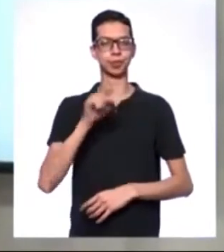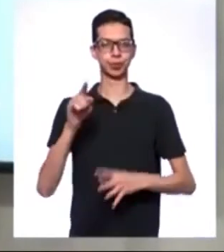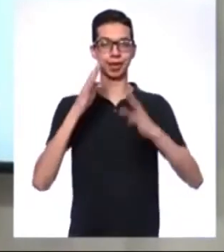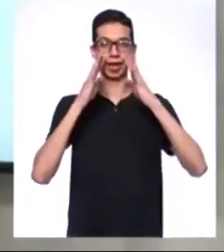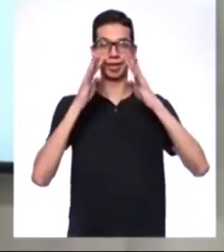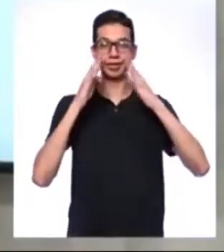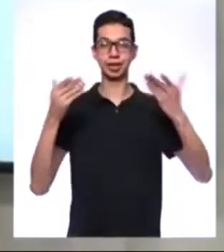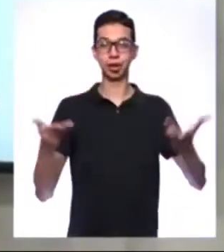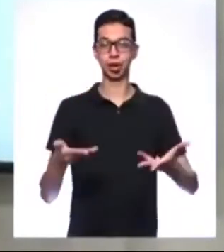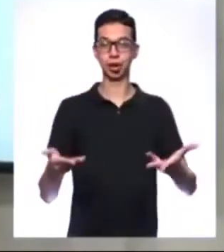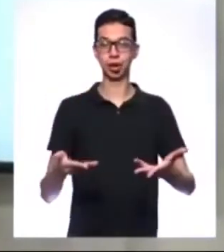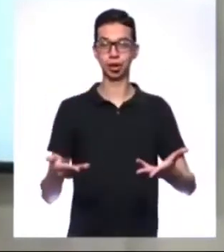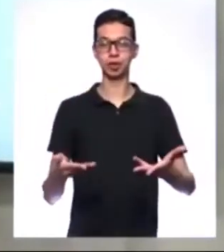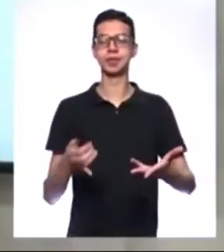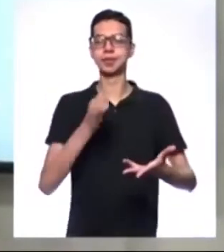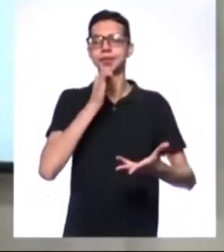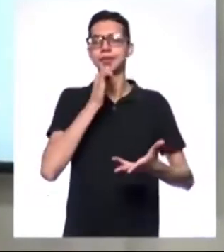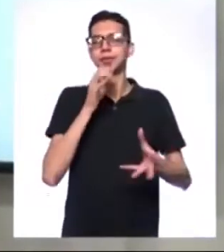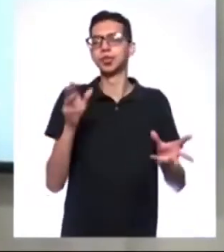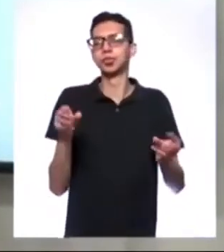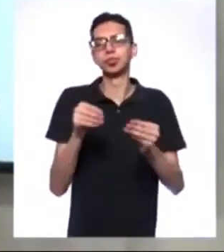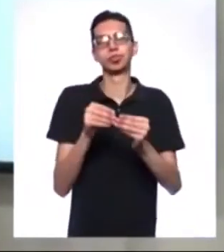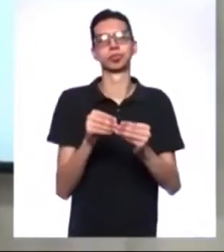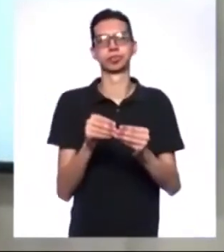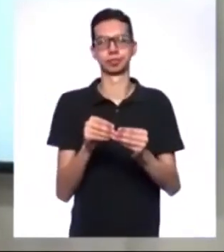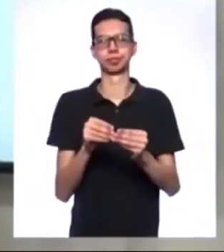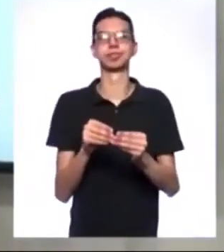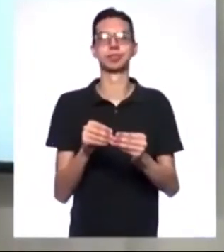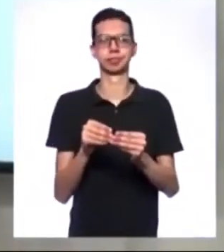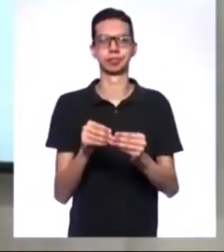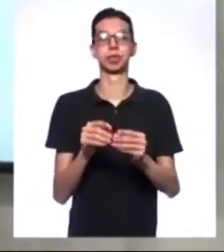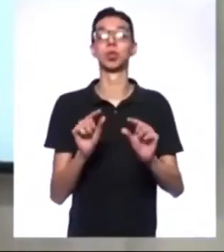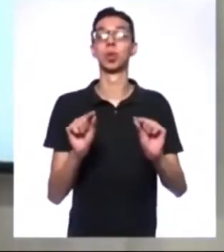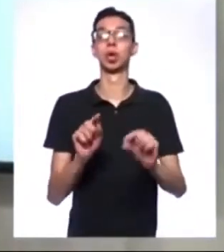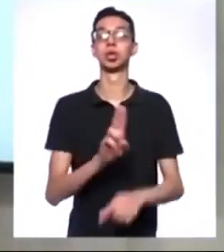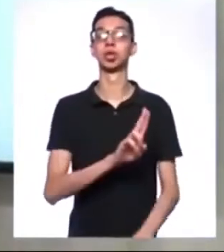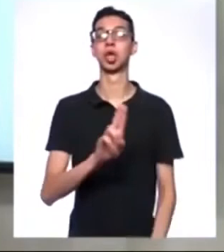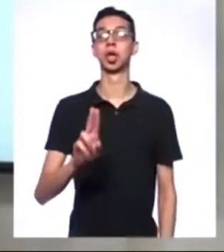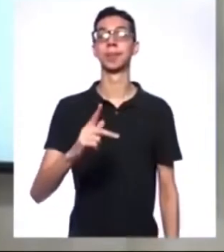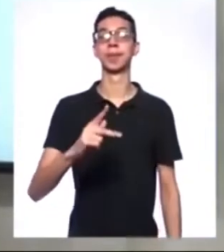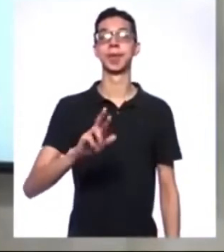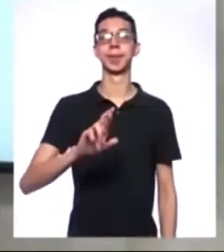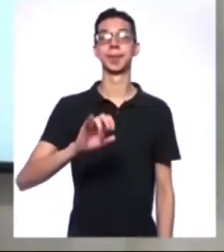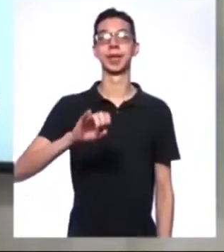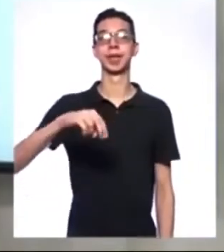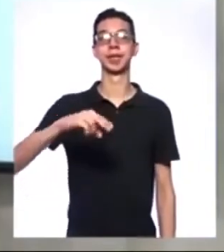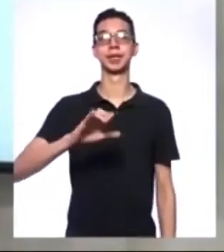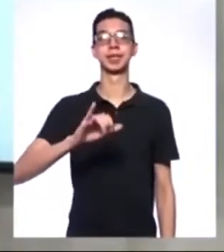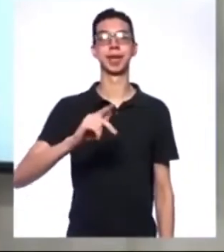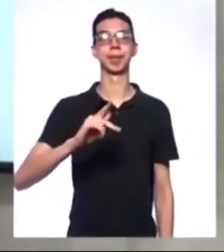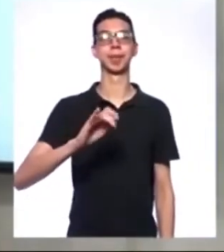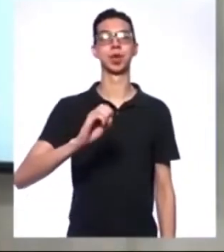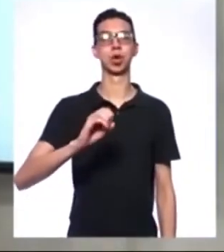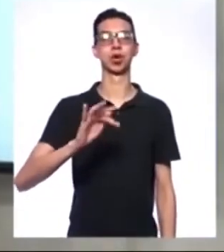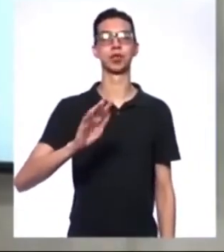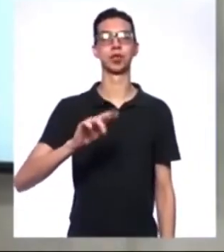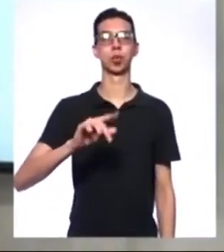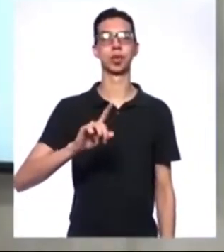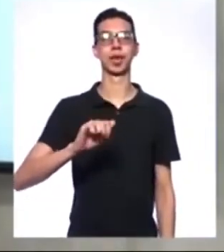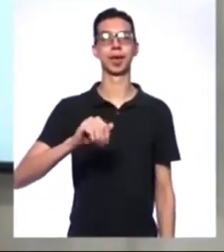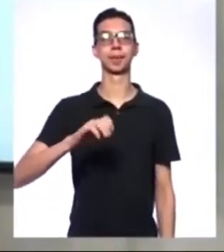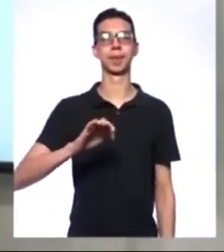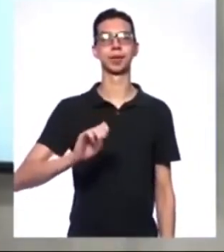o são exemplos que resume muito bem o que nós chamamos de princípio fundamental da contagem da análise